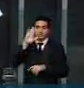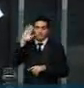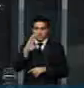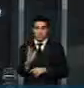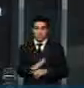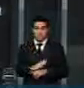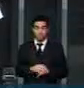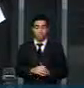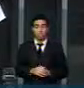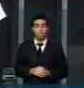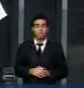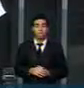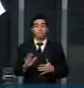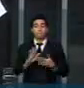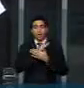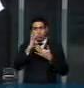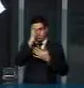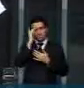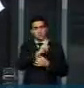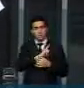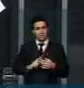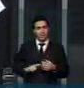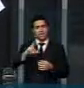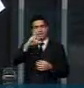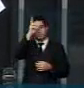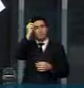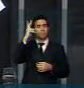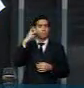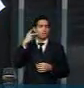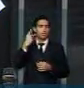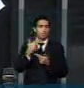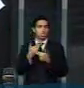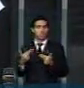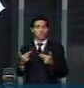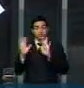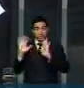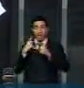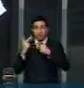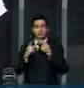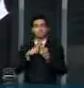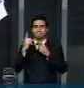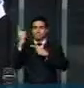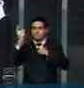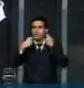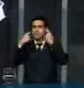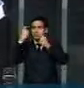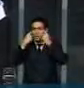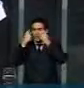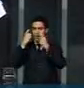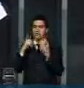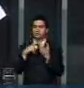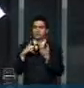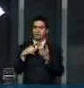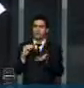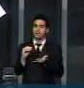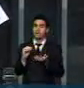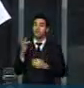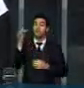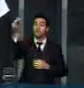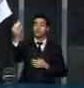Com algumas autoridades brasileiras já manifestando preocupação com a futura falta de